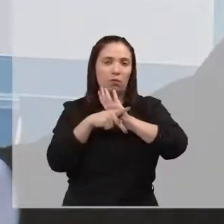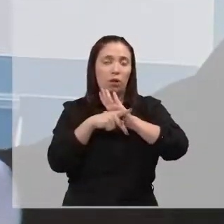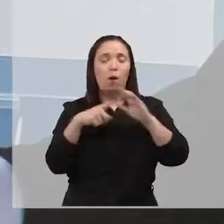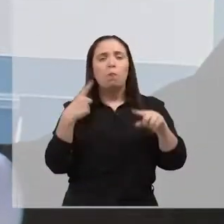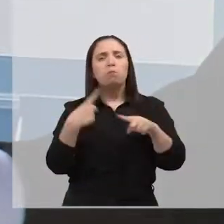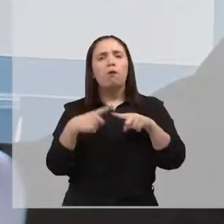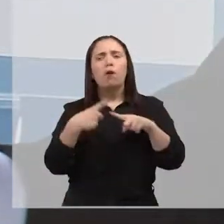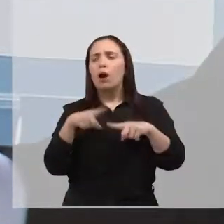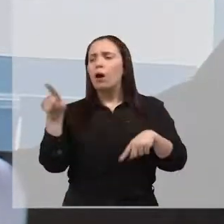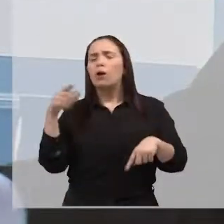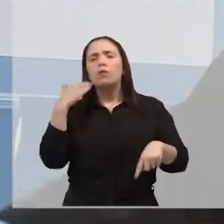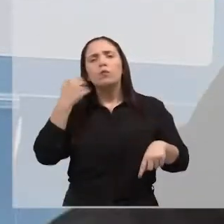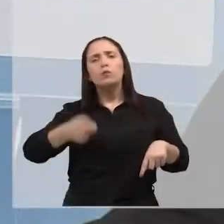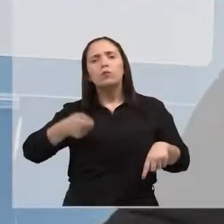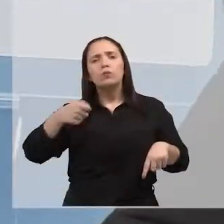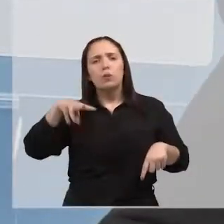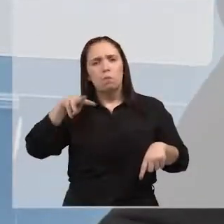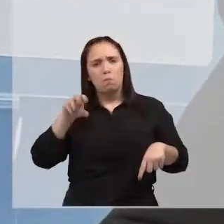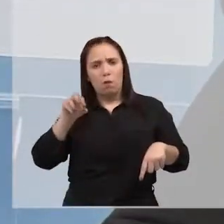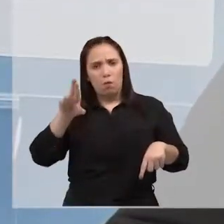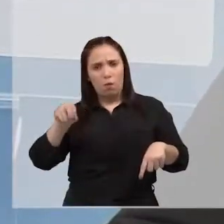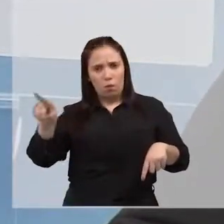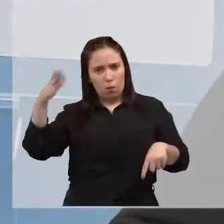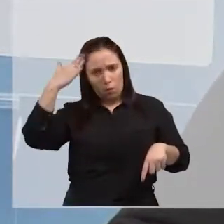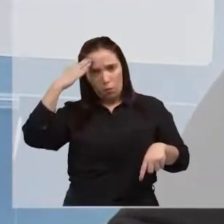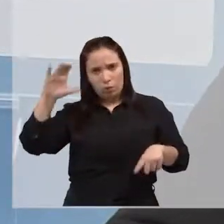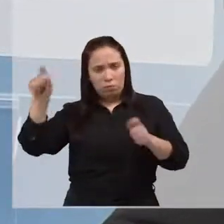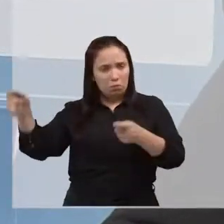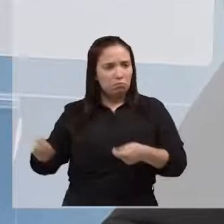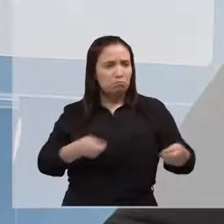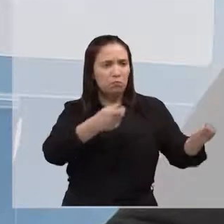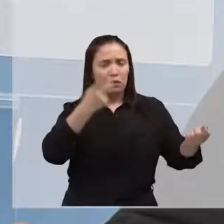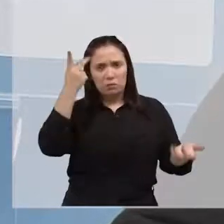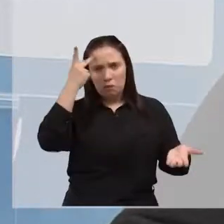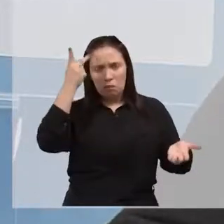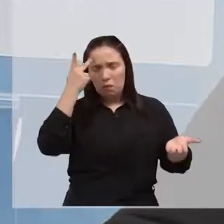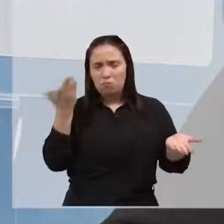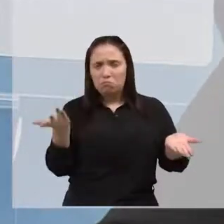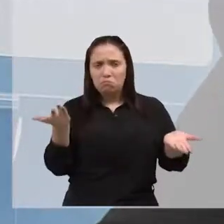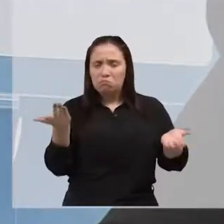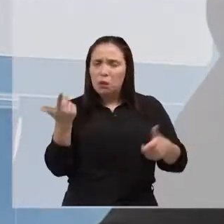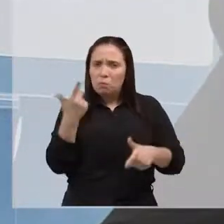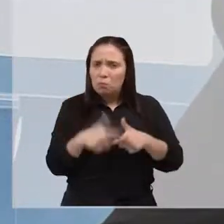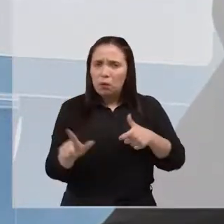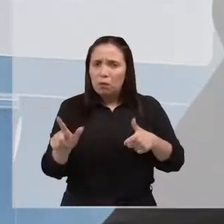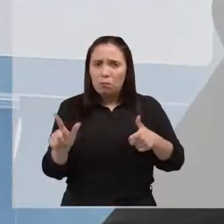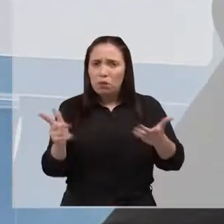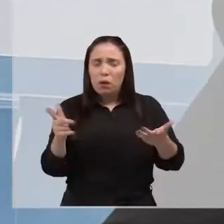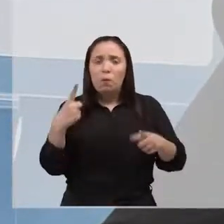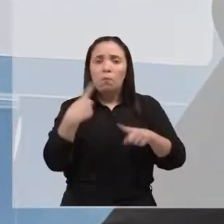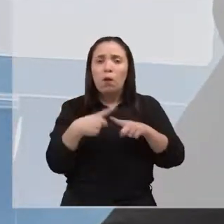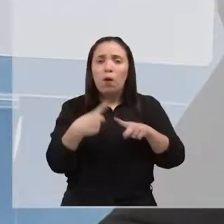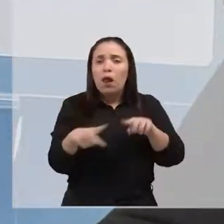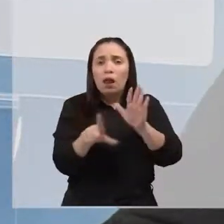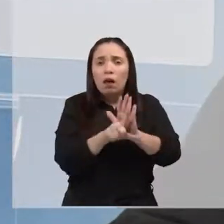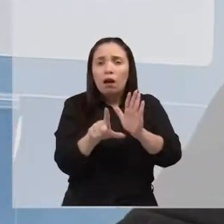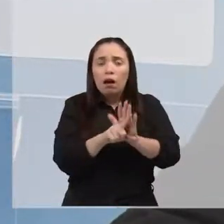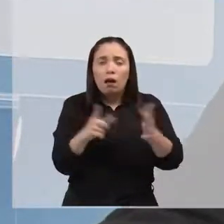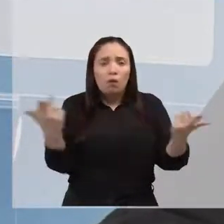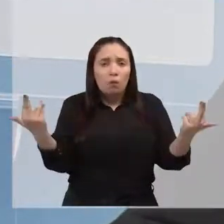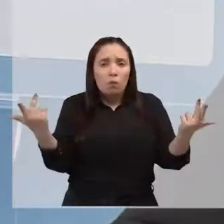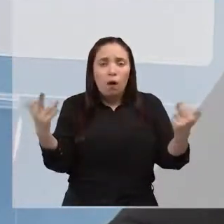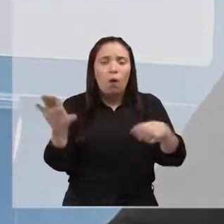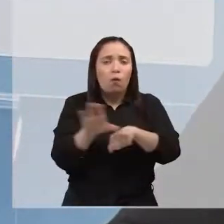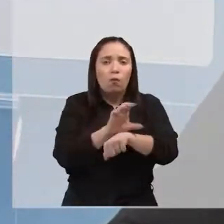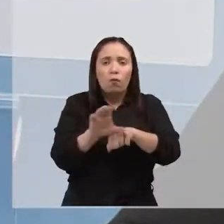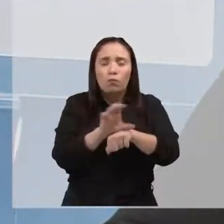Moro de Curitiba para o juiz de São Paulo? Por quê? A nossa Constituição não é a mesma? O nosso Código Penal